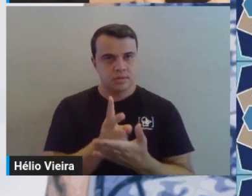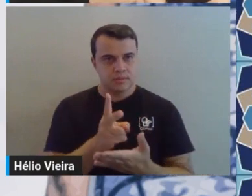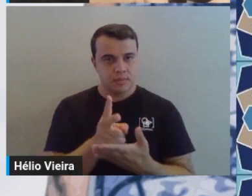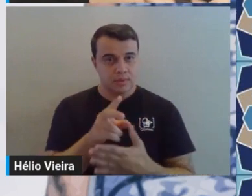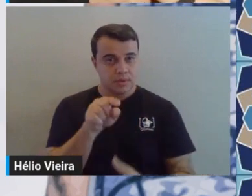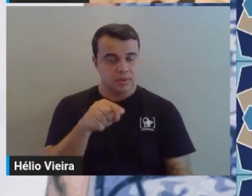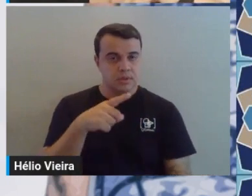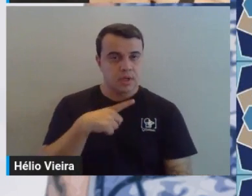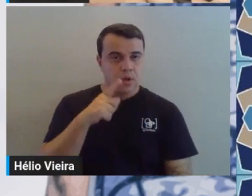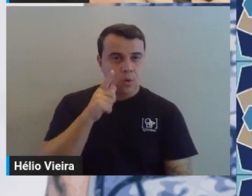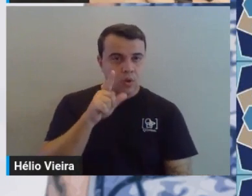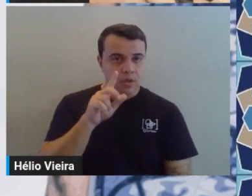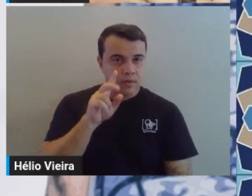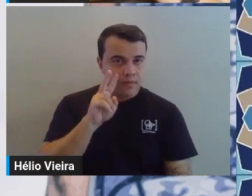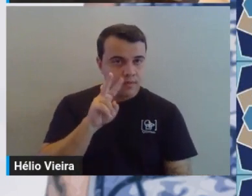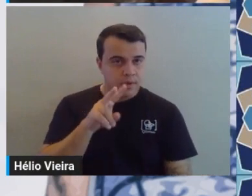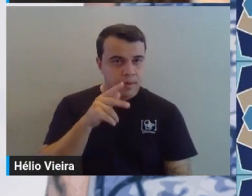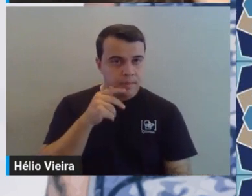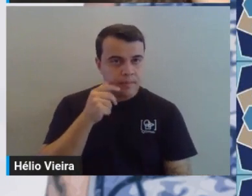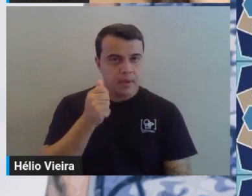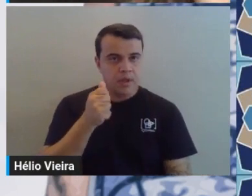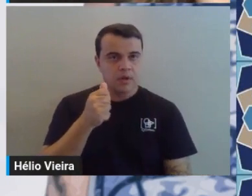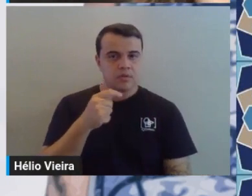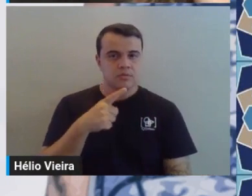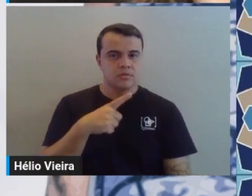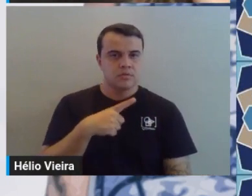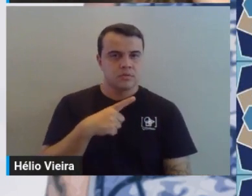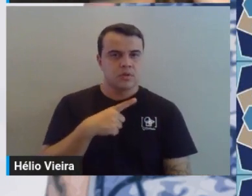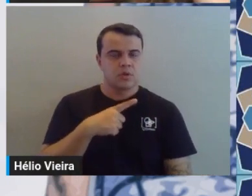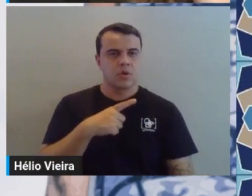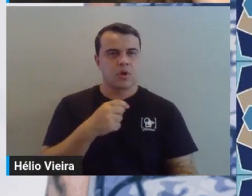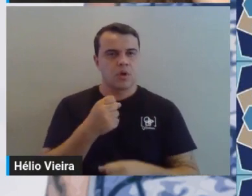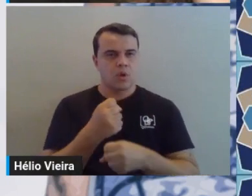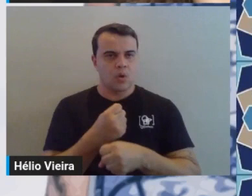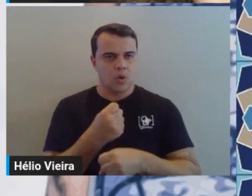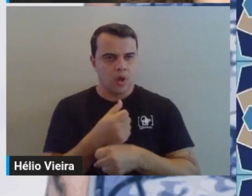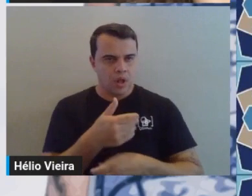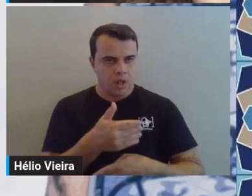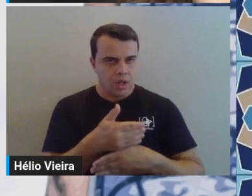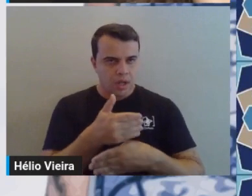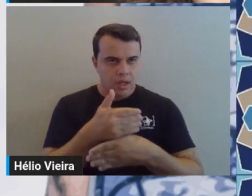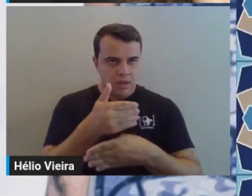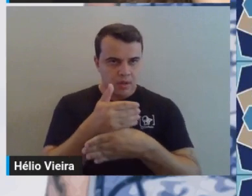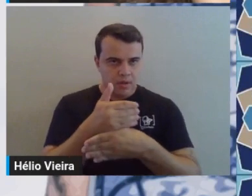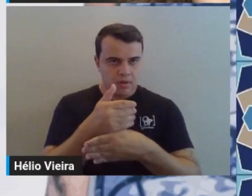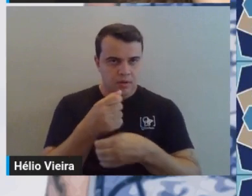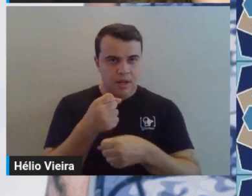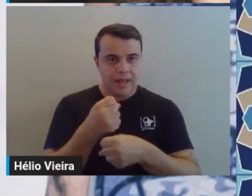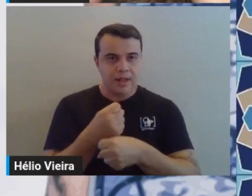Aqui a gente consegue observar melhor essa questão do concreto armado,